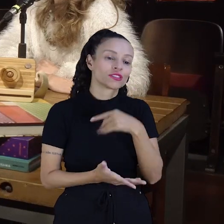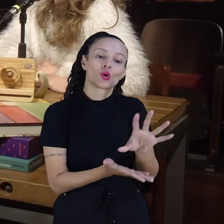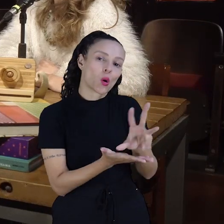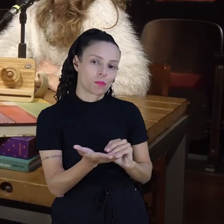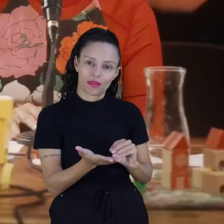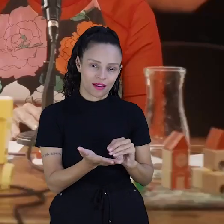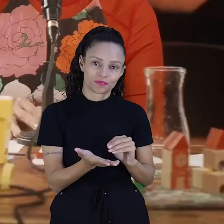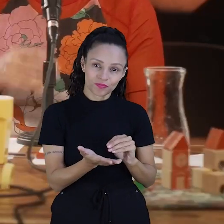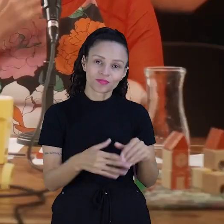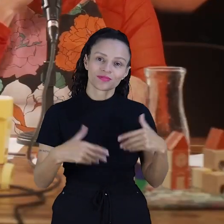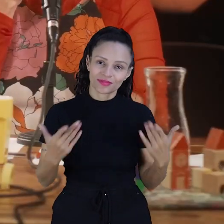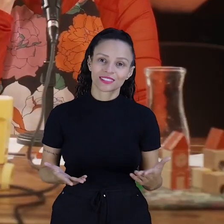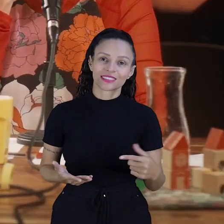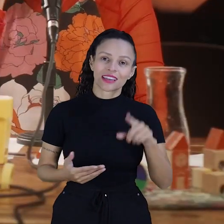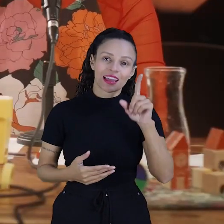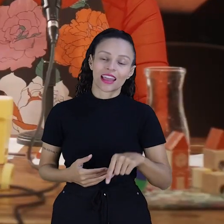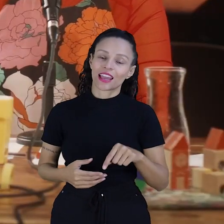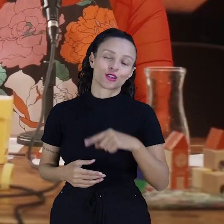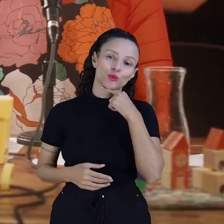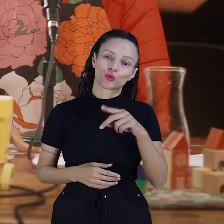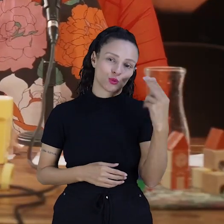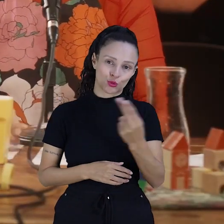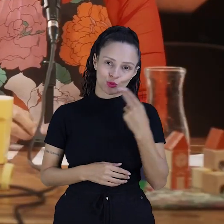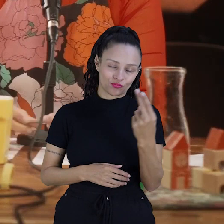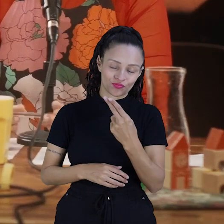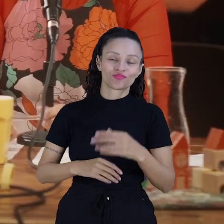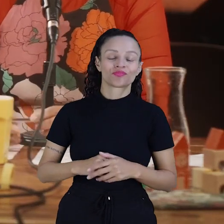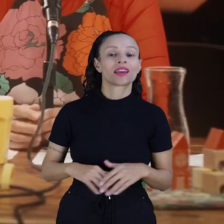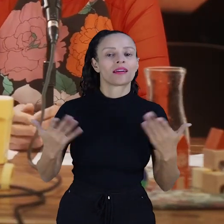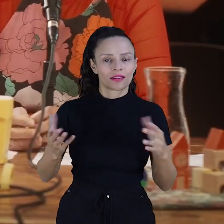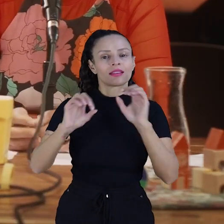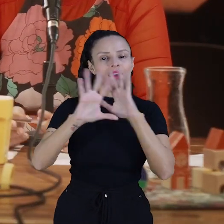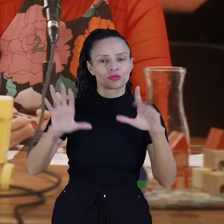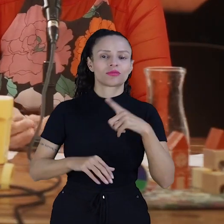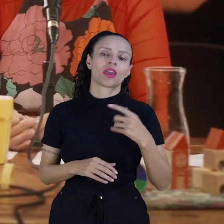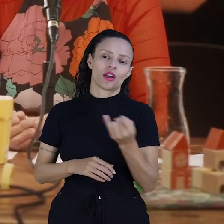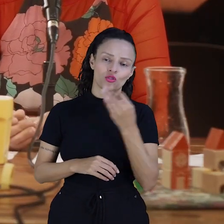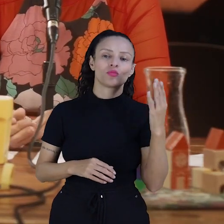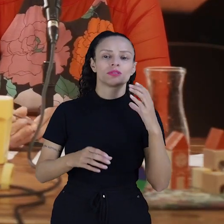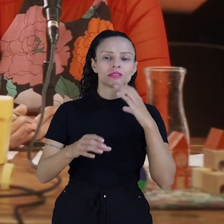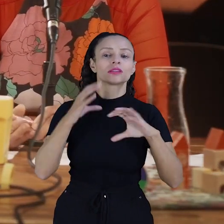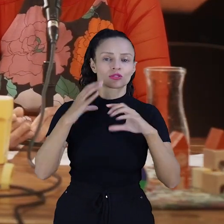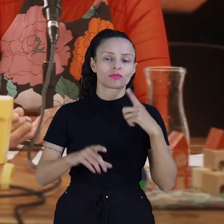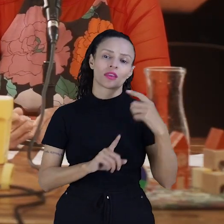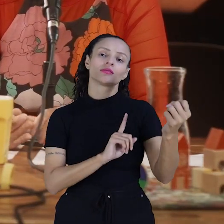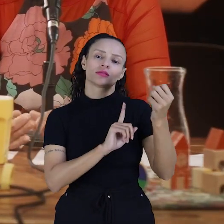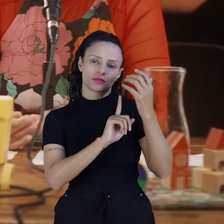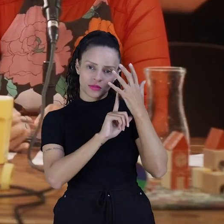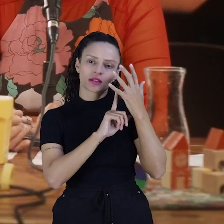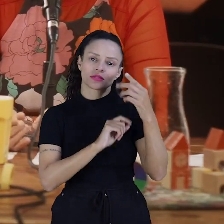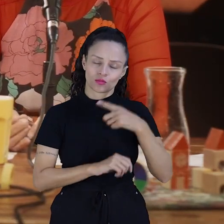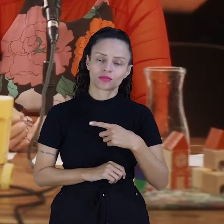capaz de copiar isso. Entende? Seria uma heresia fazer isso. Claro que a gente tem algumas canções que têm